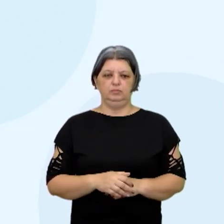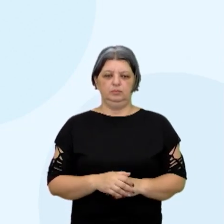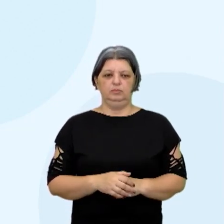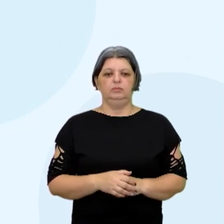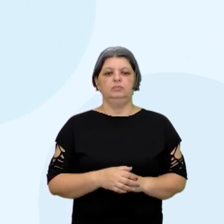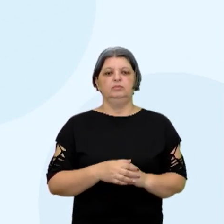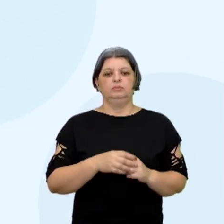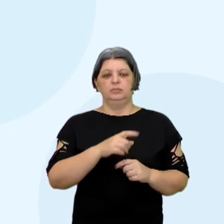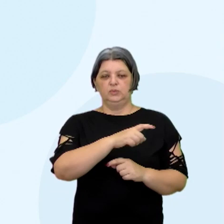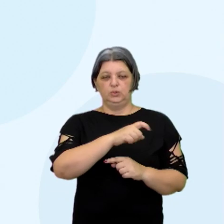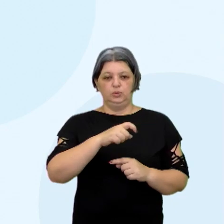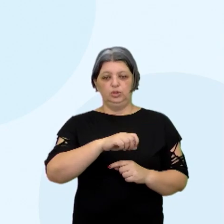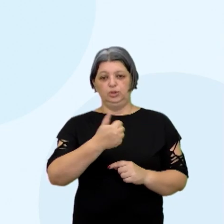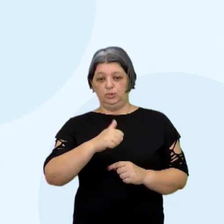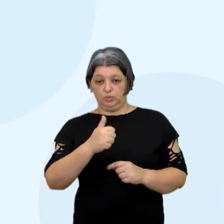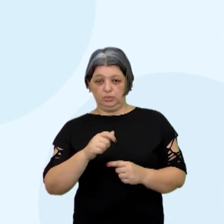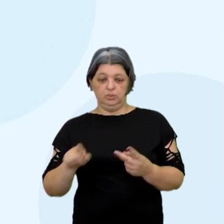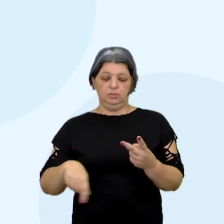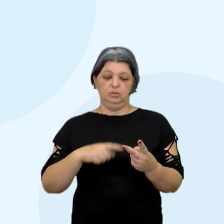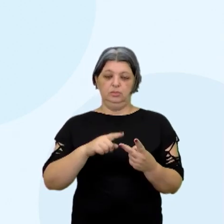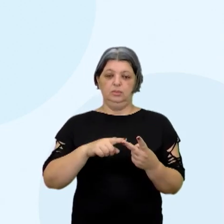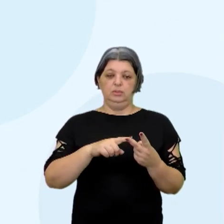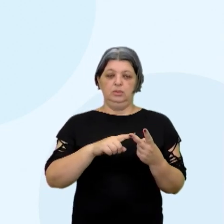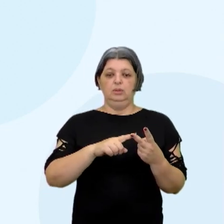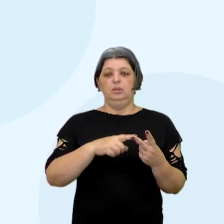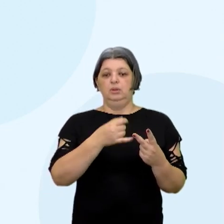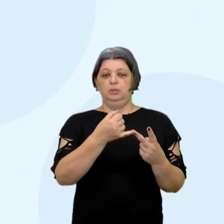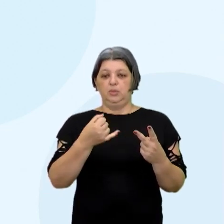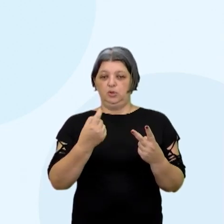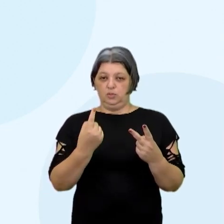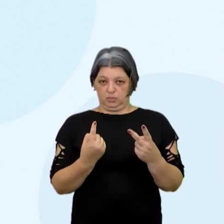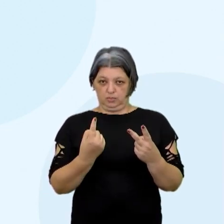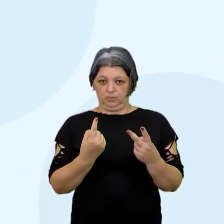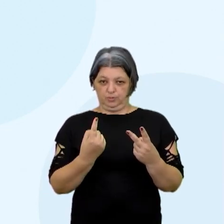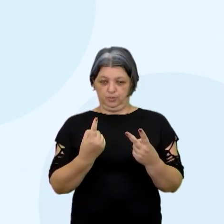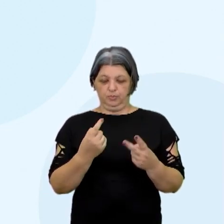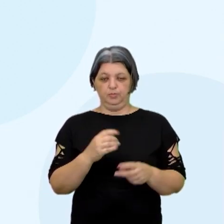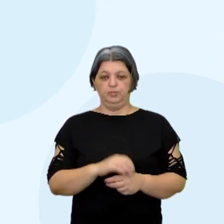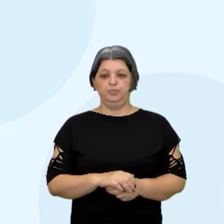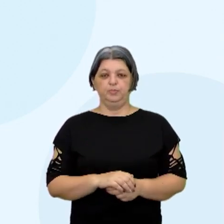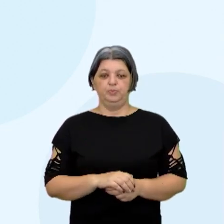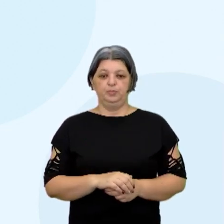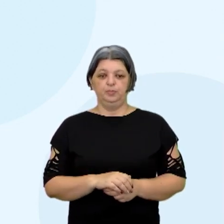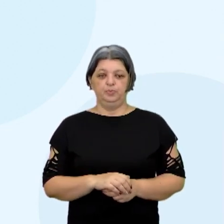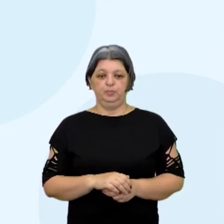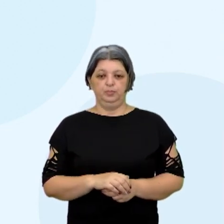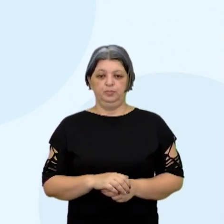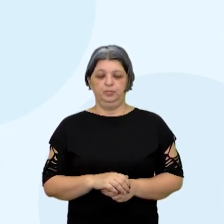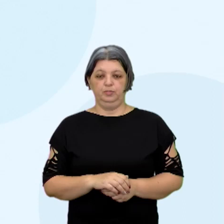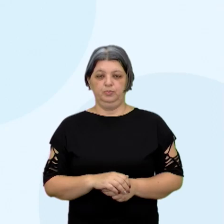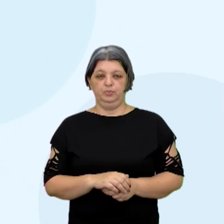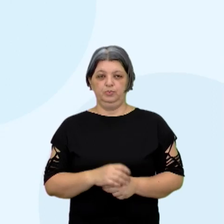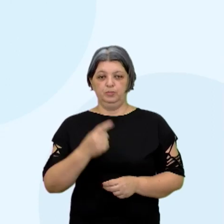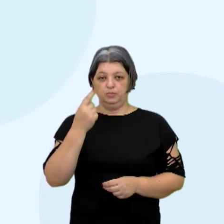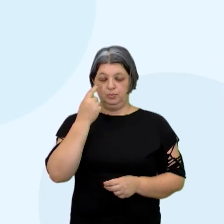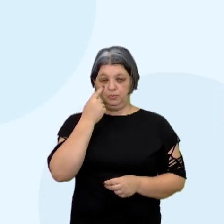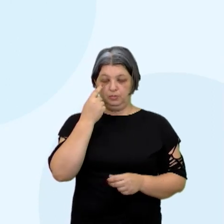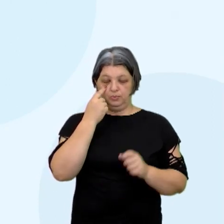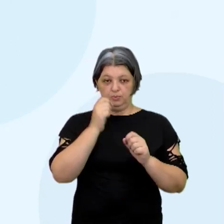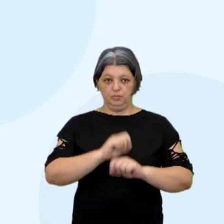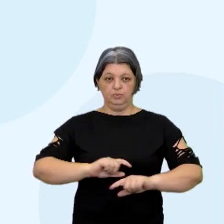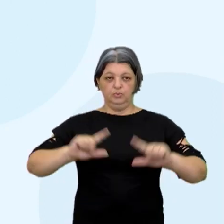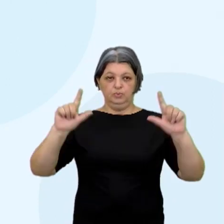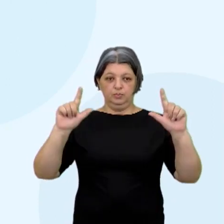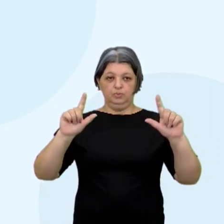X vai valer 11 e o outro x valer menos um Tá certo e aí ó vou abrir uma telinha em